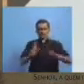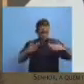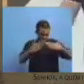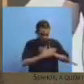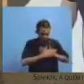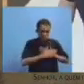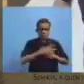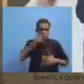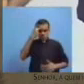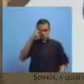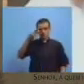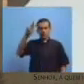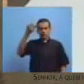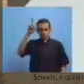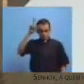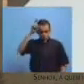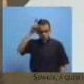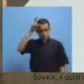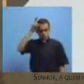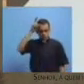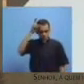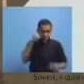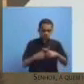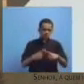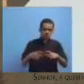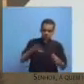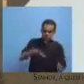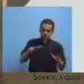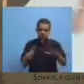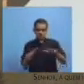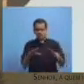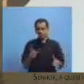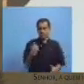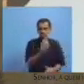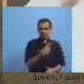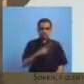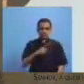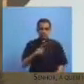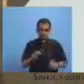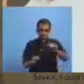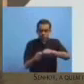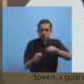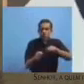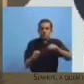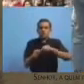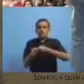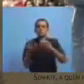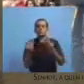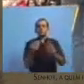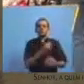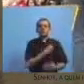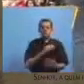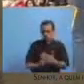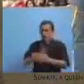nós caímos em muitos e muitos pecados, exatamente porque estamos com as nossas